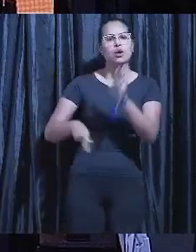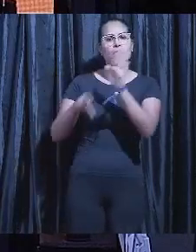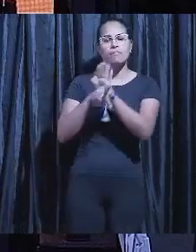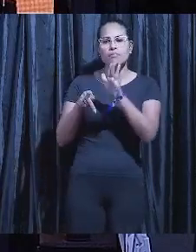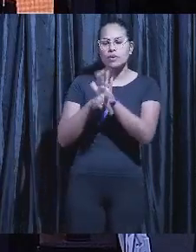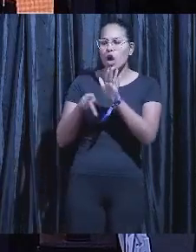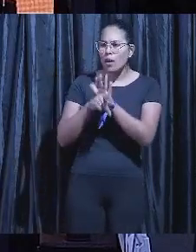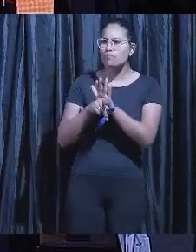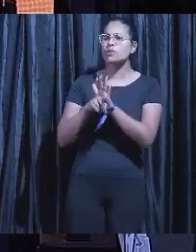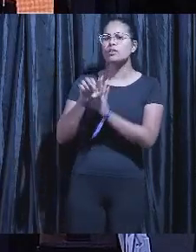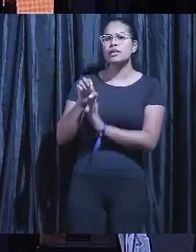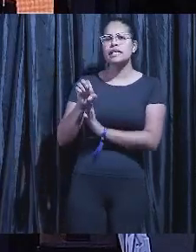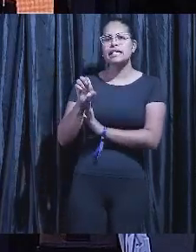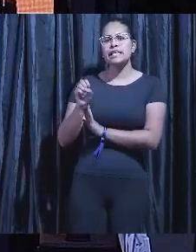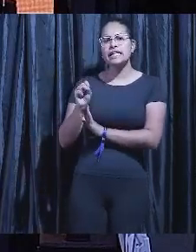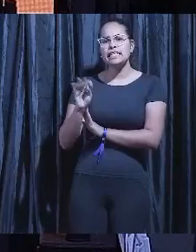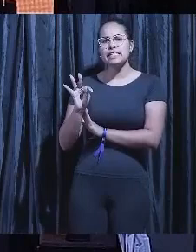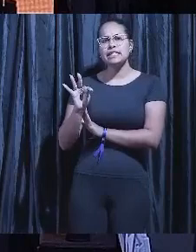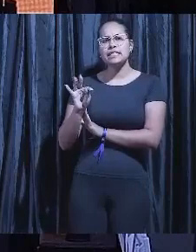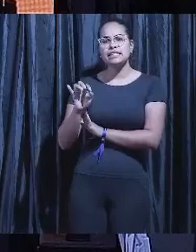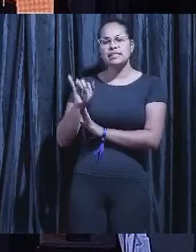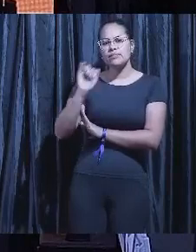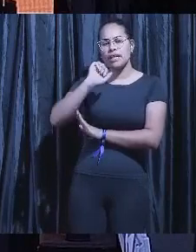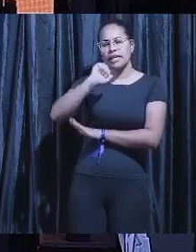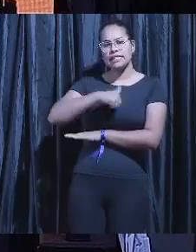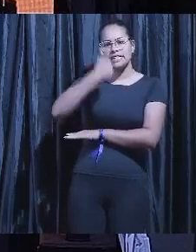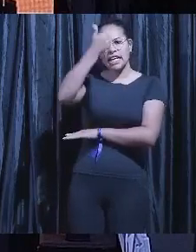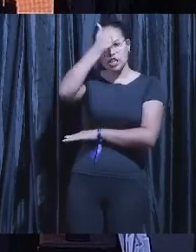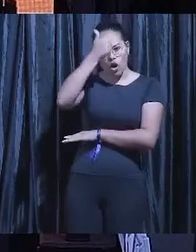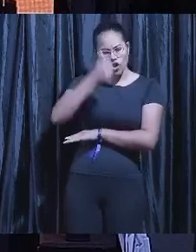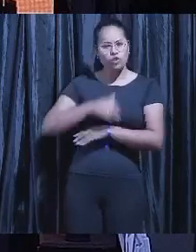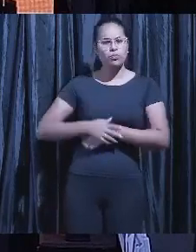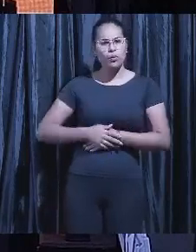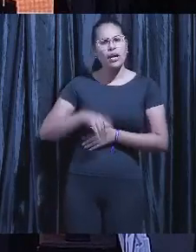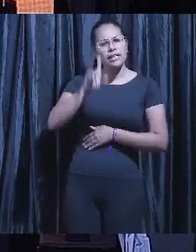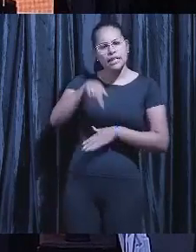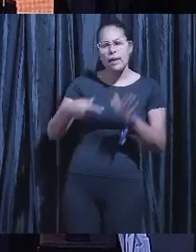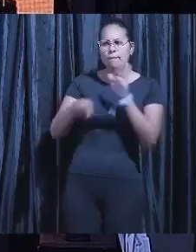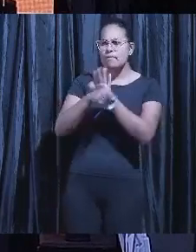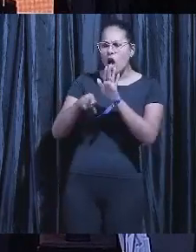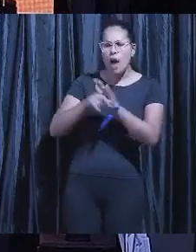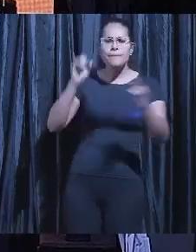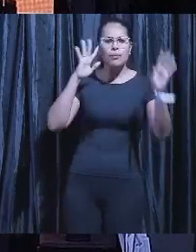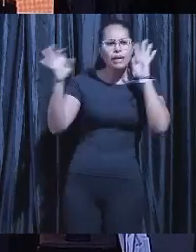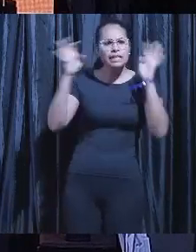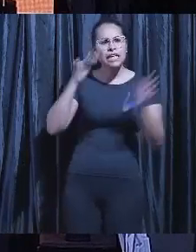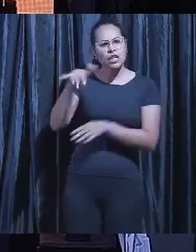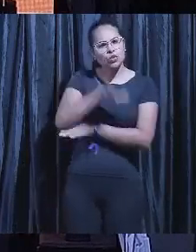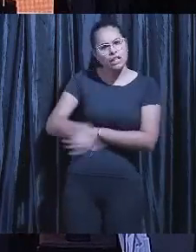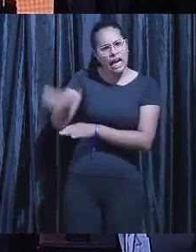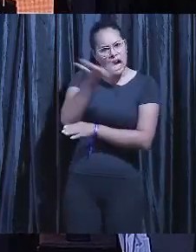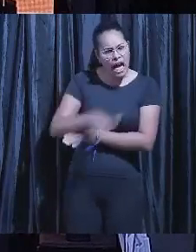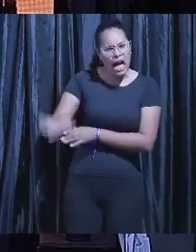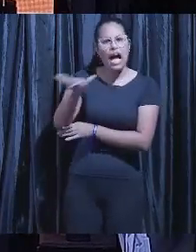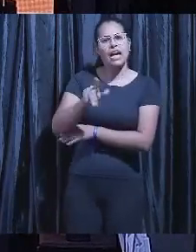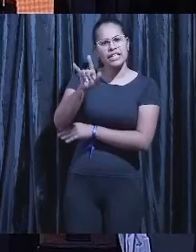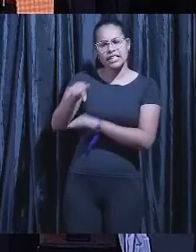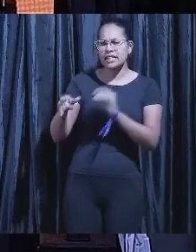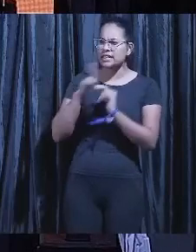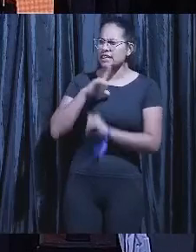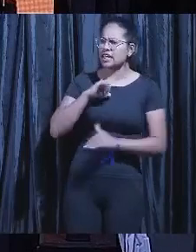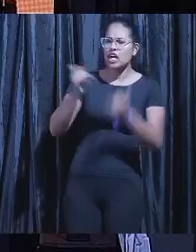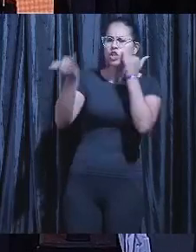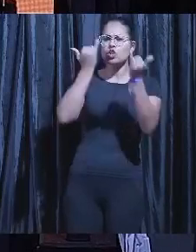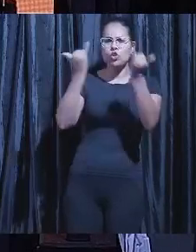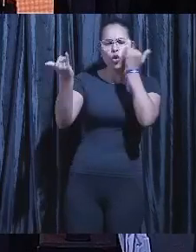os imaginários que são construídos para esses territórios, né, a partir de notícias